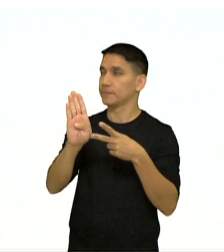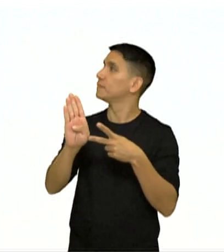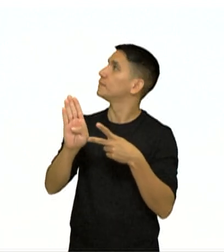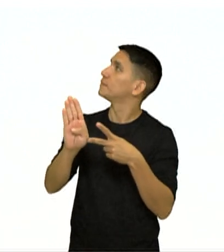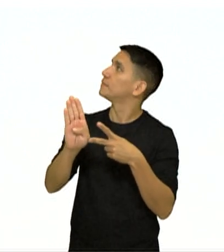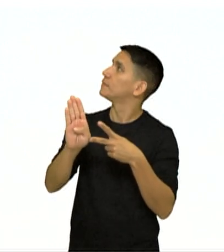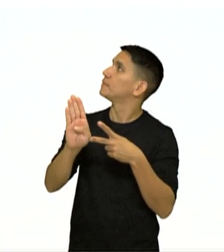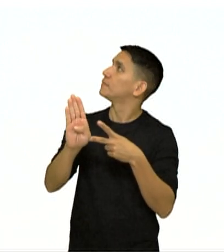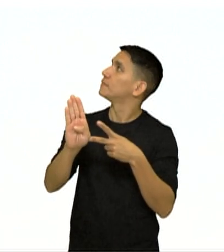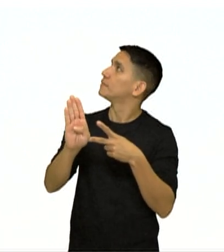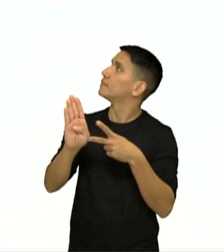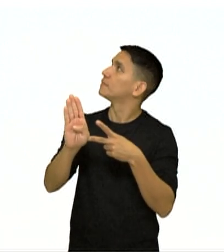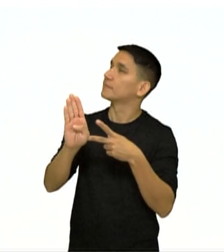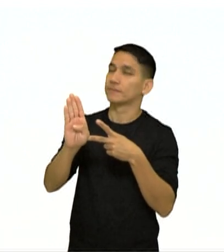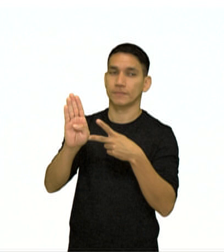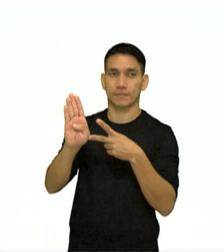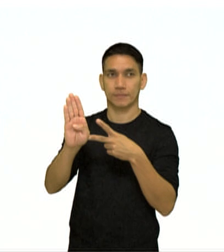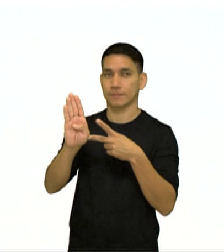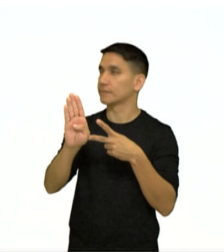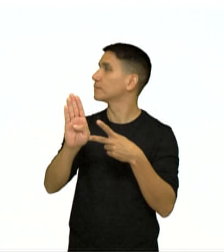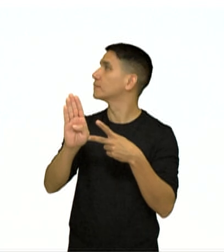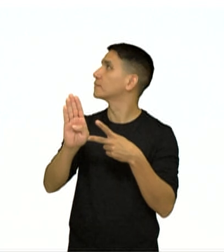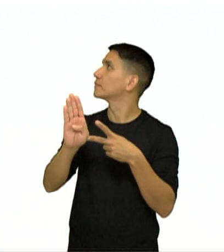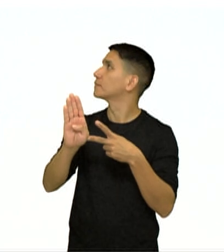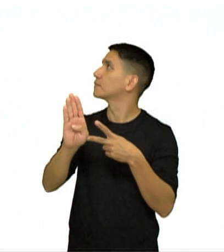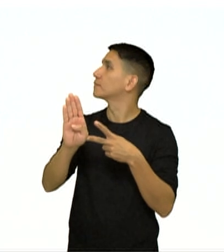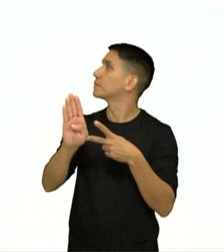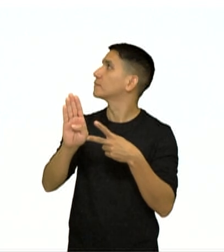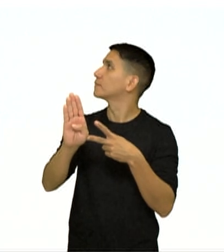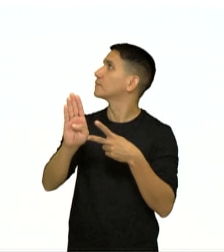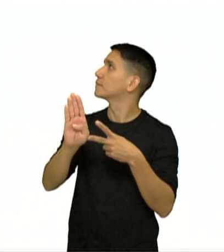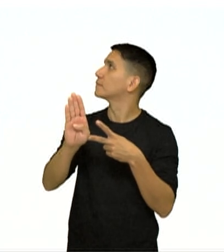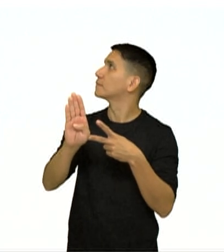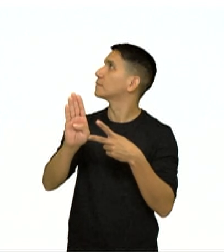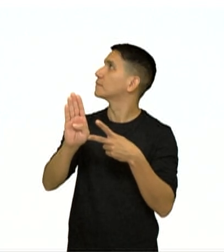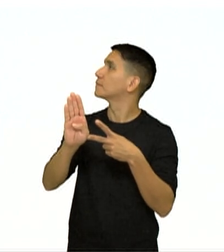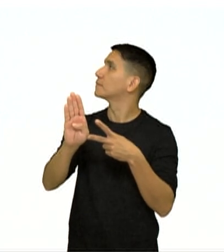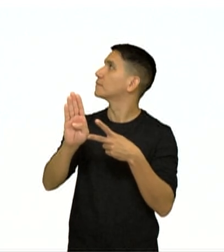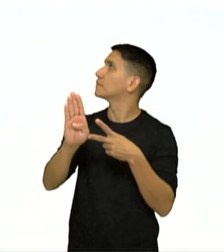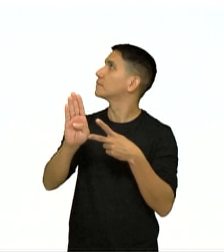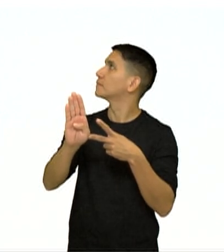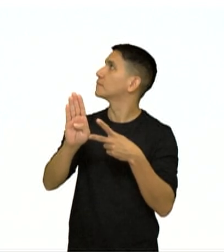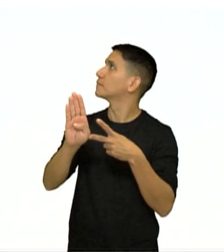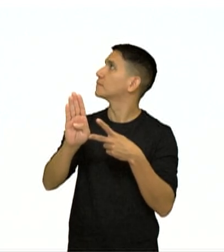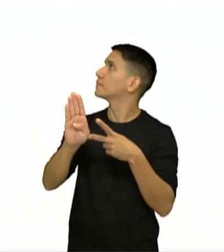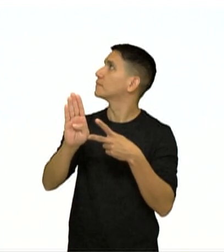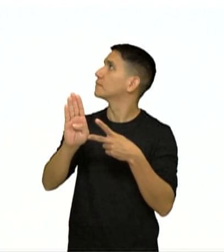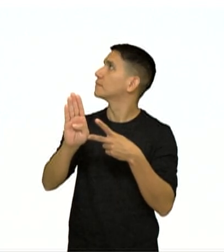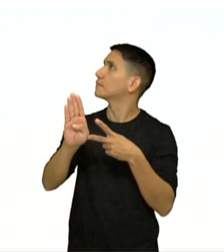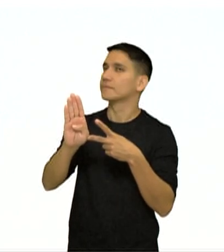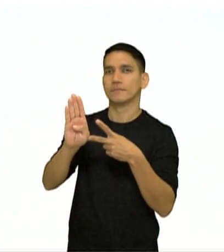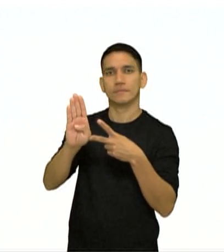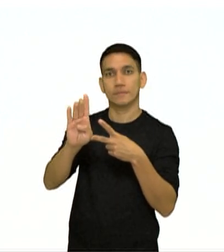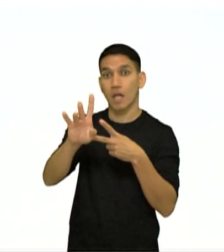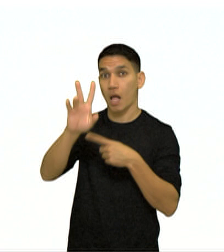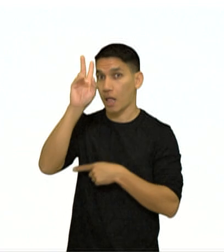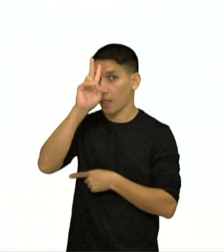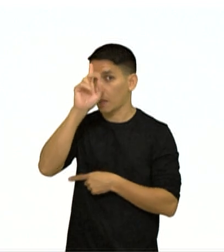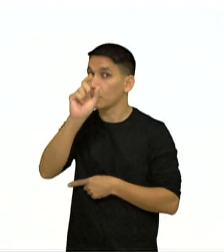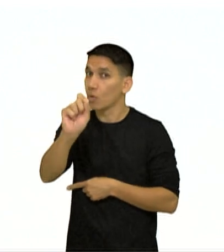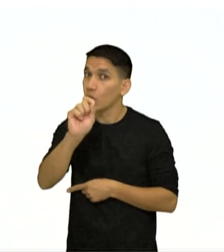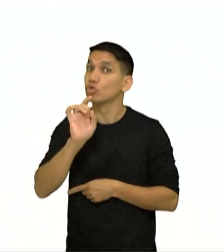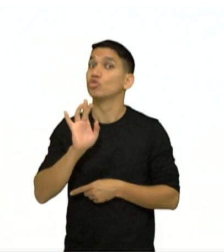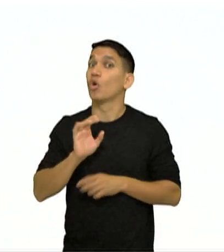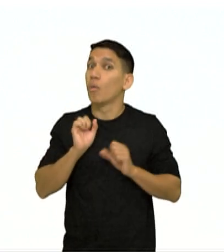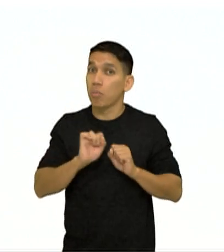- 4 Abril quadrado menos dois BC - 5 Abril quadrado mais 4 BC lembre-se